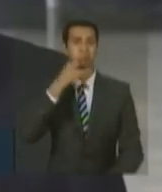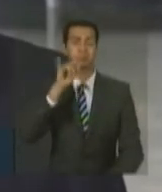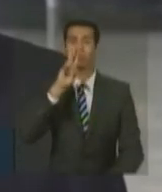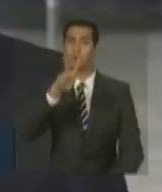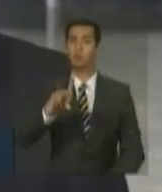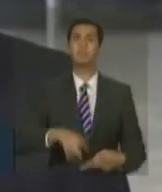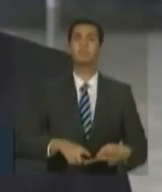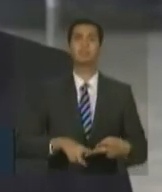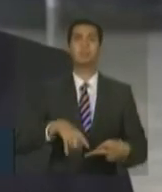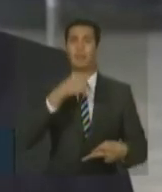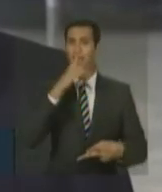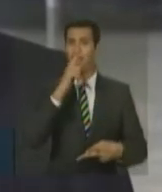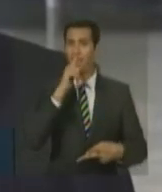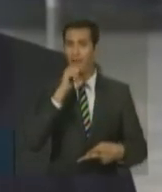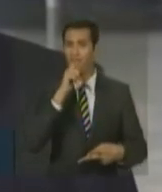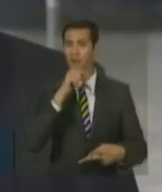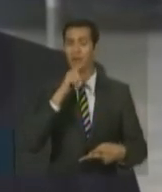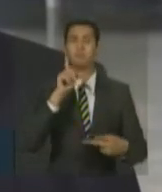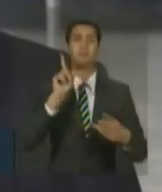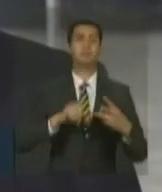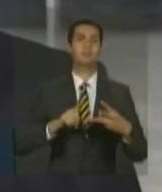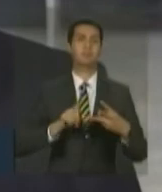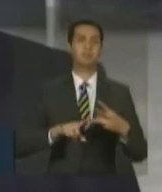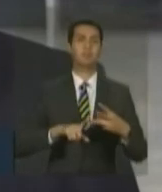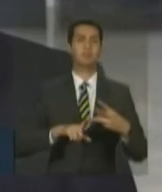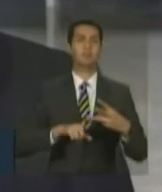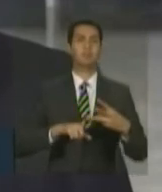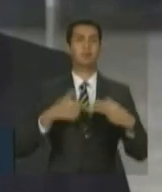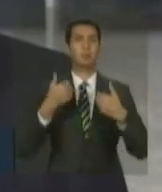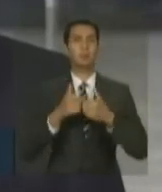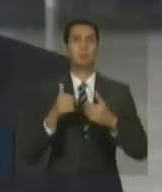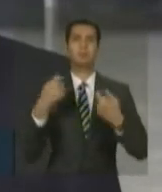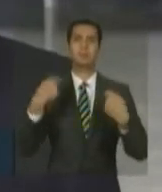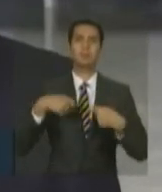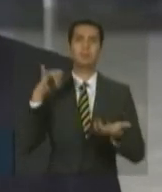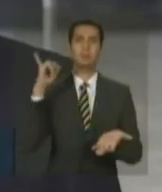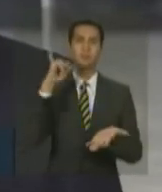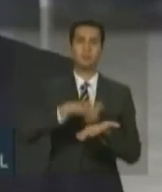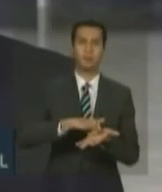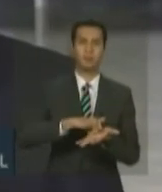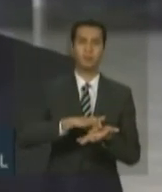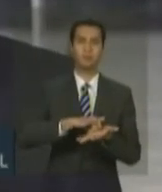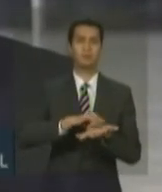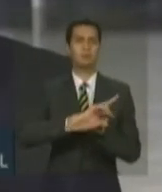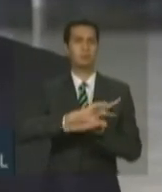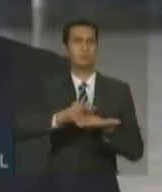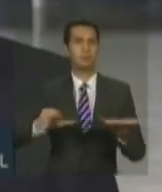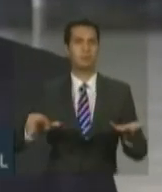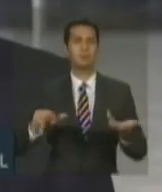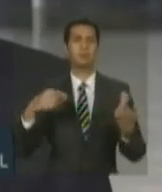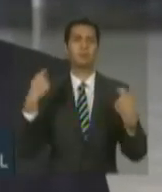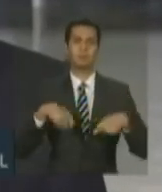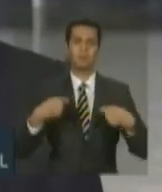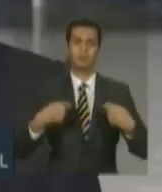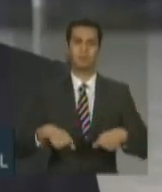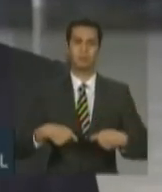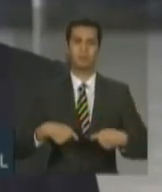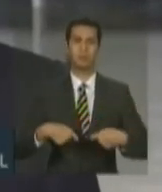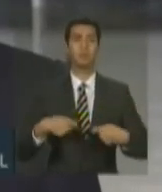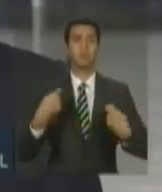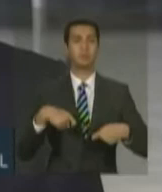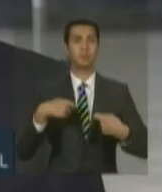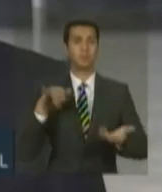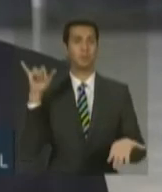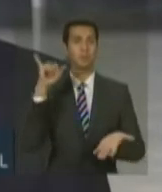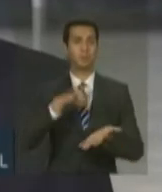água, muita logística, precisa de um aeroporto internacional que dê suporte a voos diários,